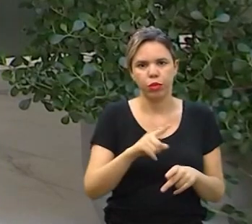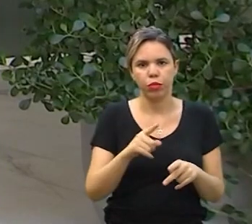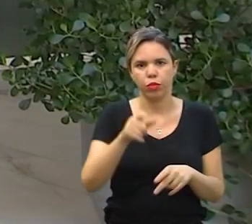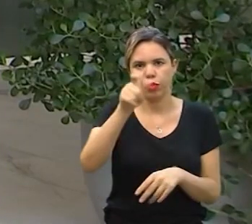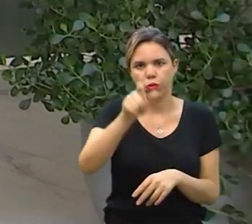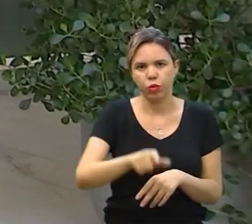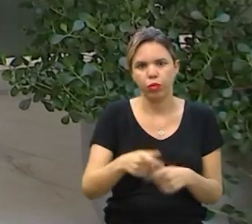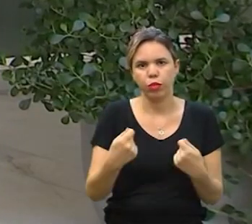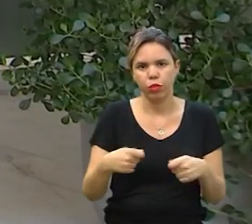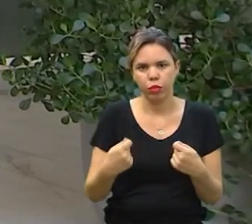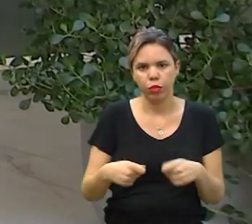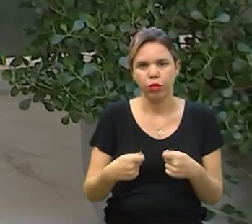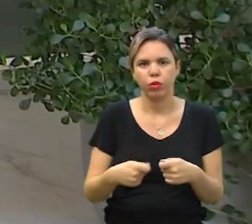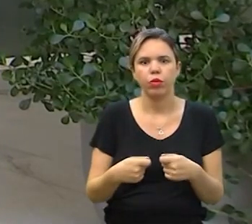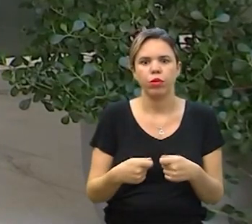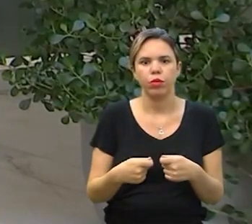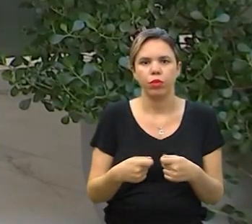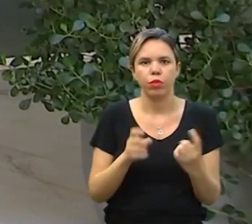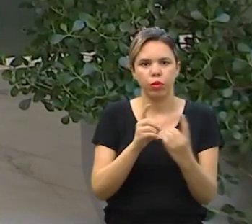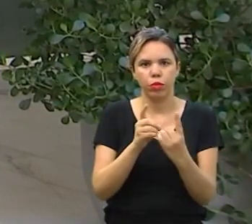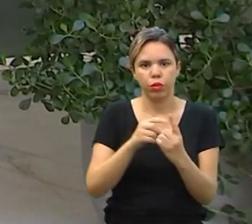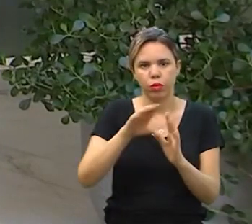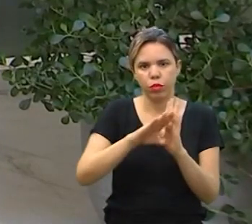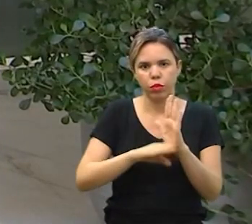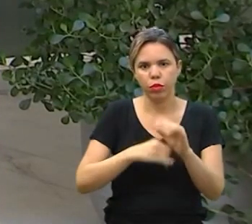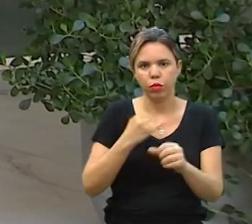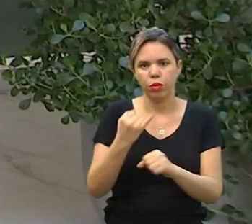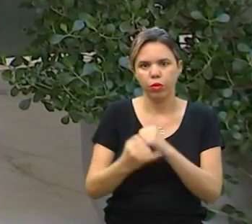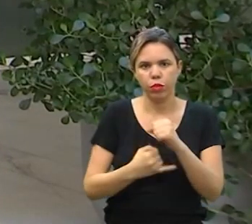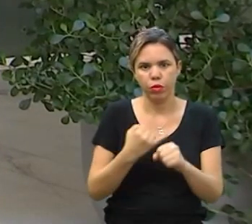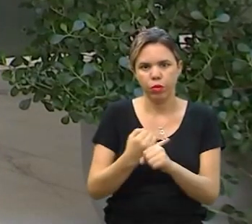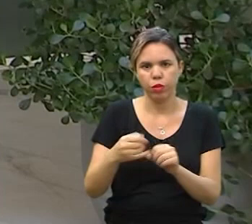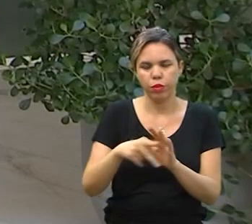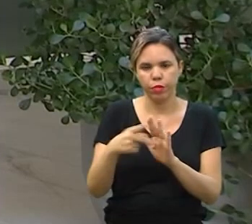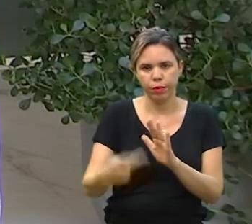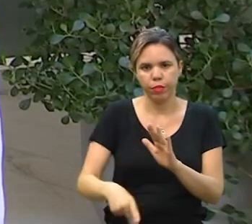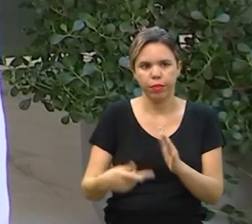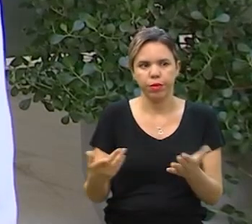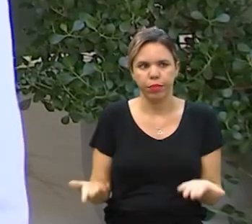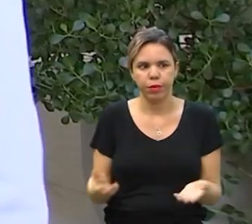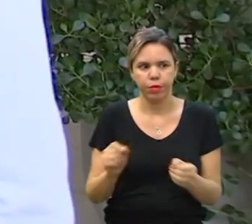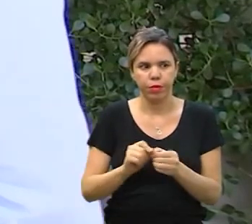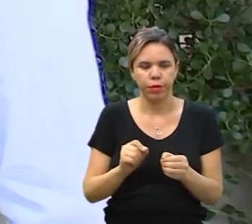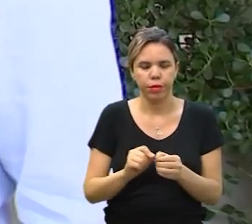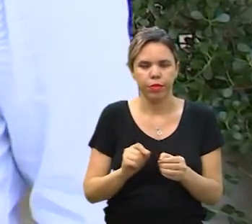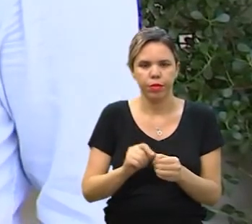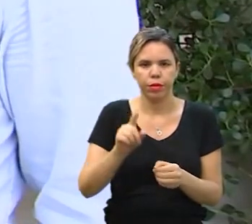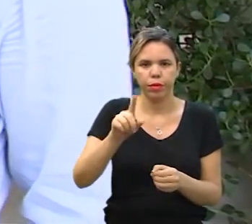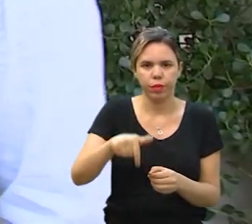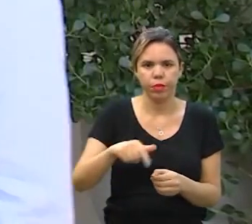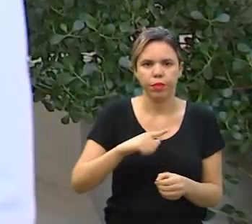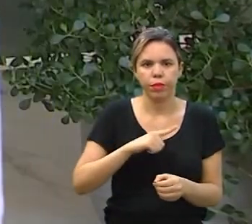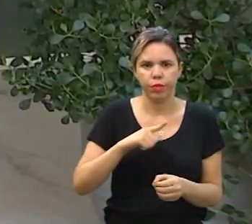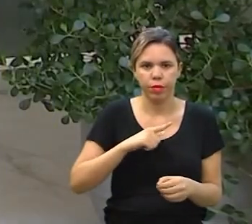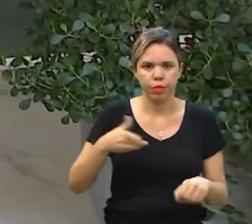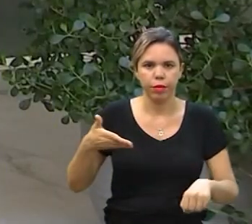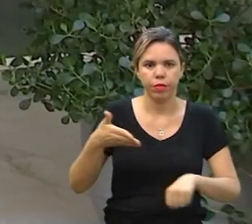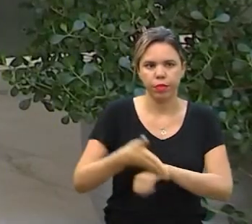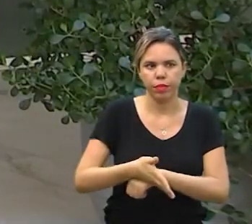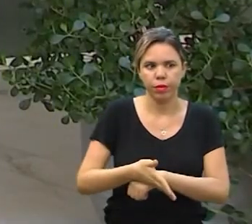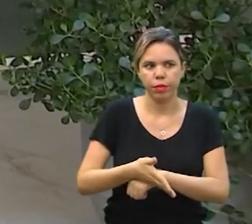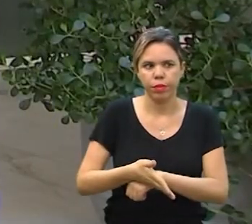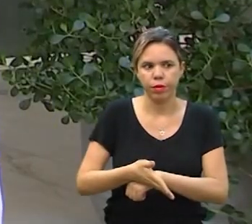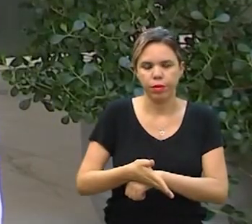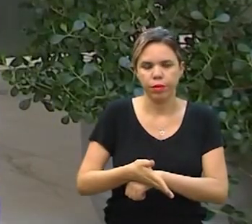pessoas físicas deverão aderir ao programa pela internet, exclusivamente pela internet. Para isso, elas terão que